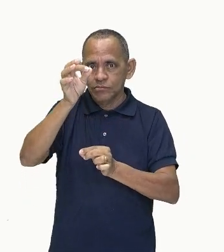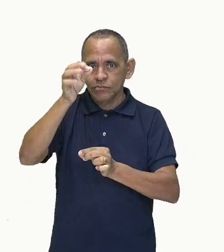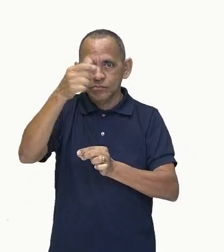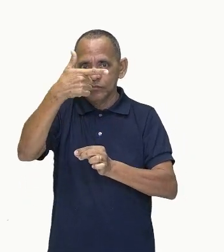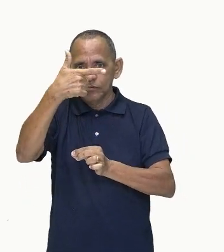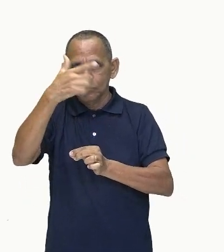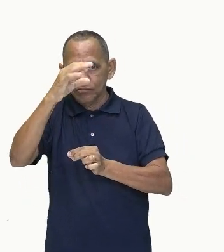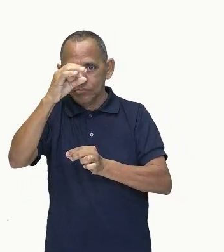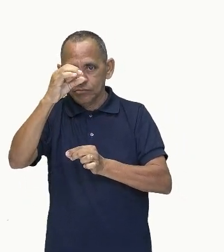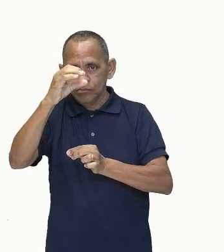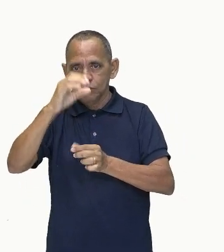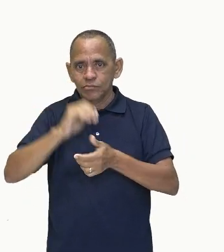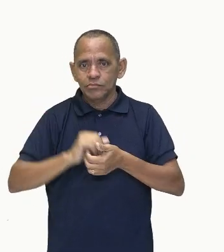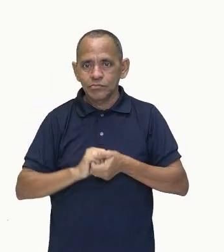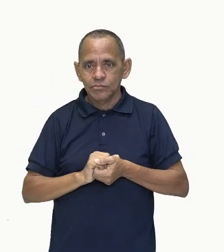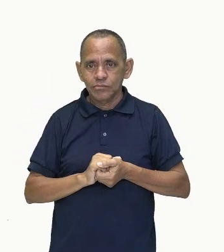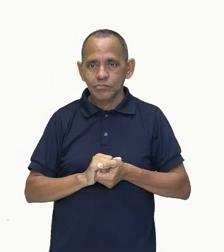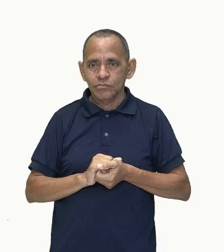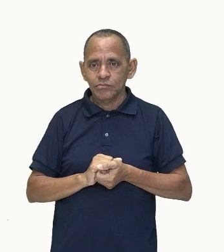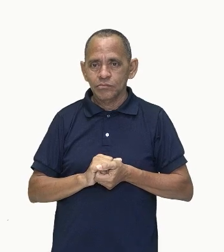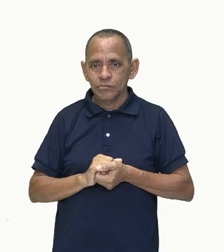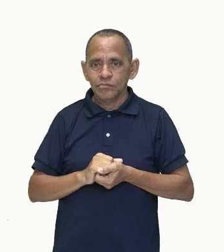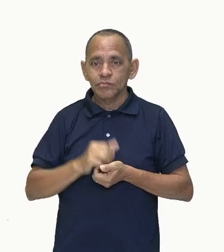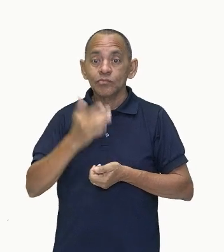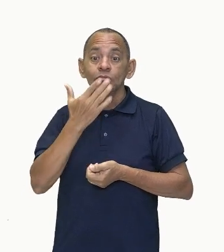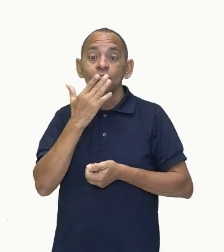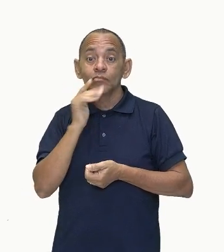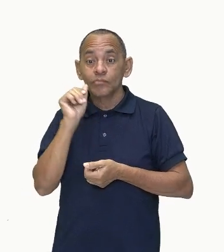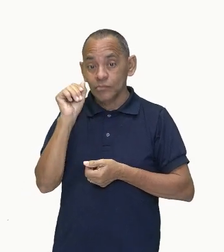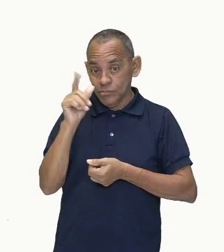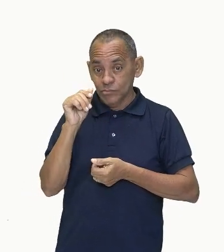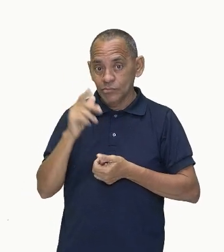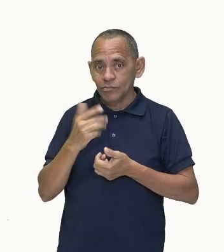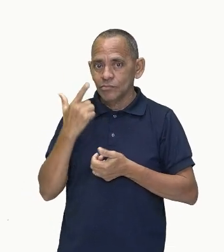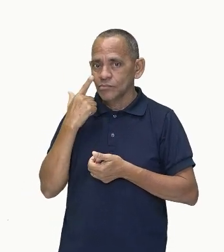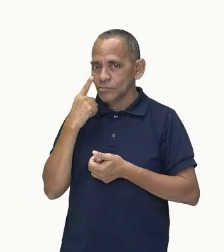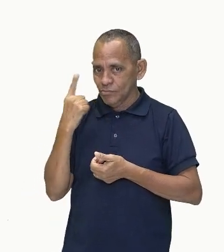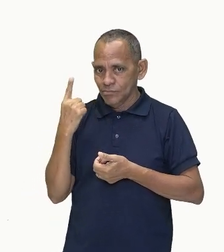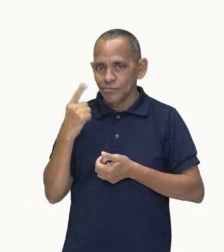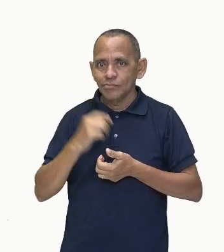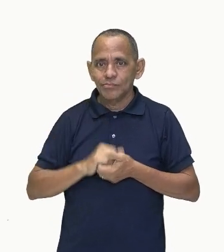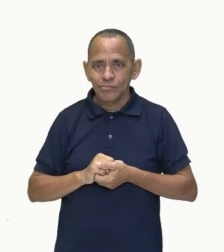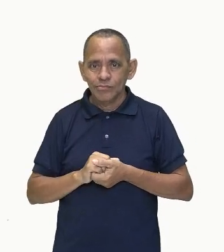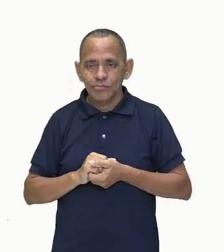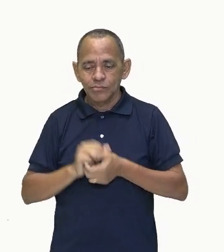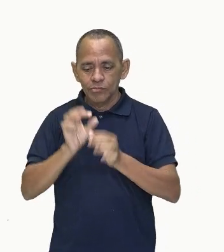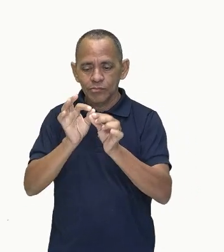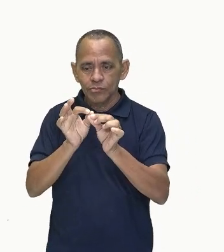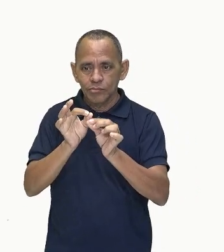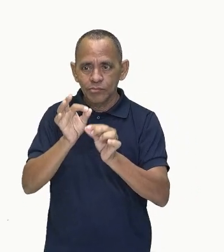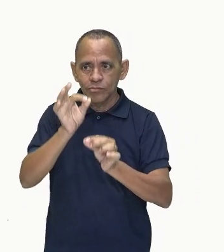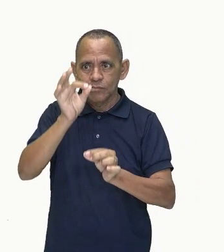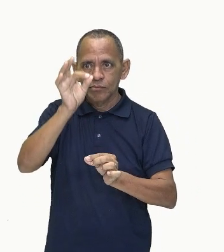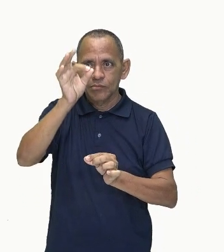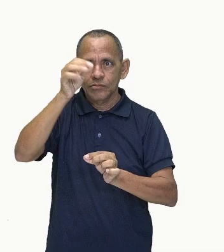Então aqui, ó, os azuis tem que estar batendo aqui nessa linha do 20, ó. Então a nossa